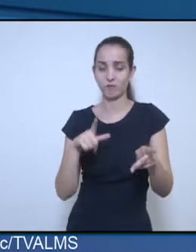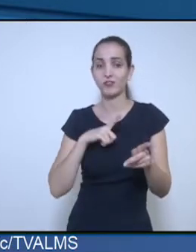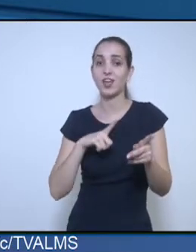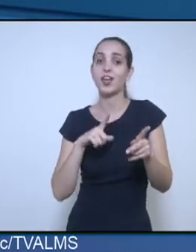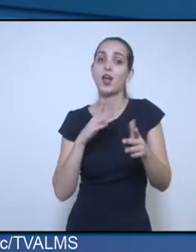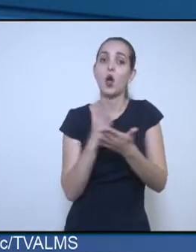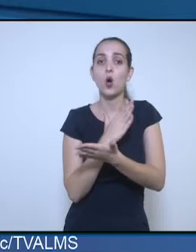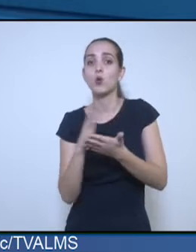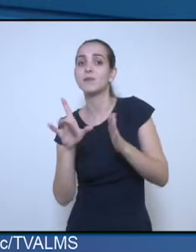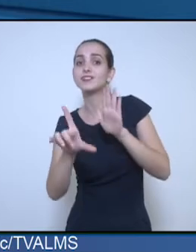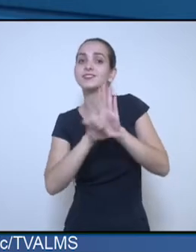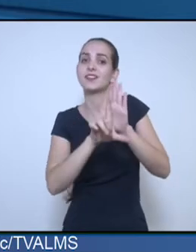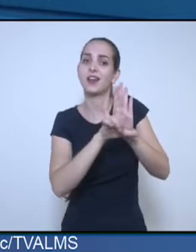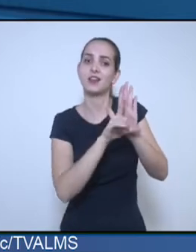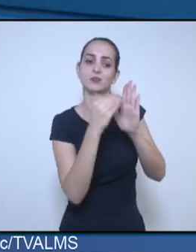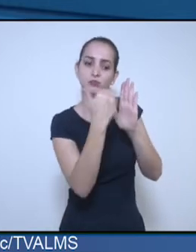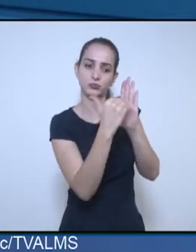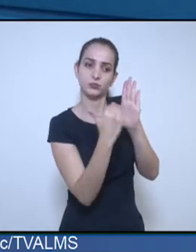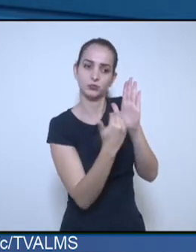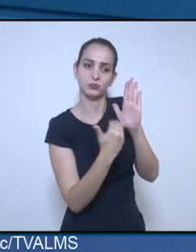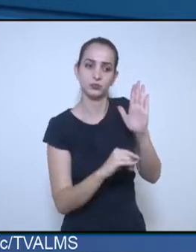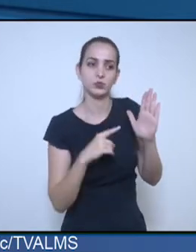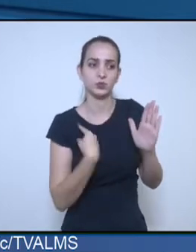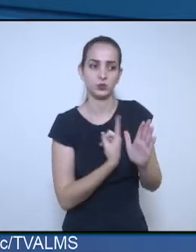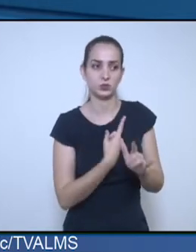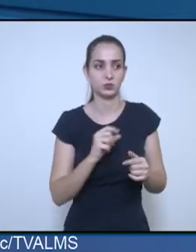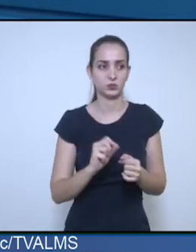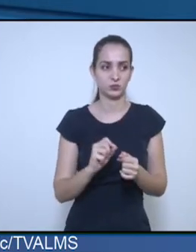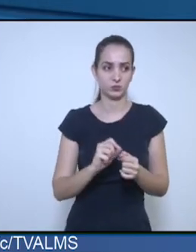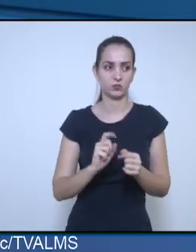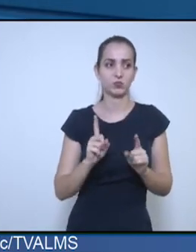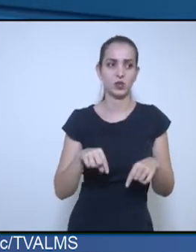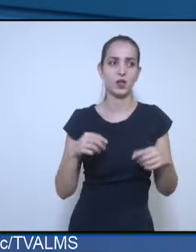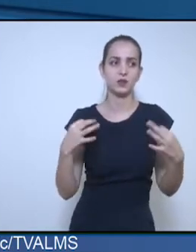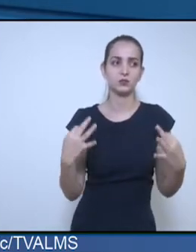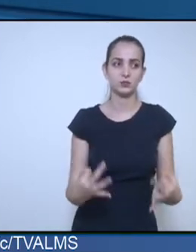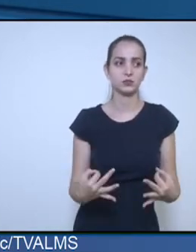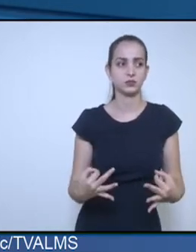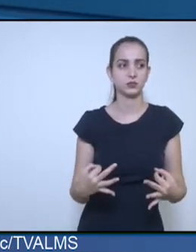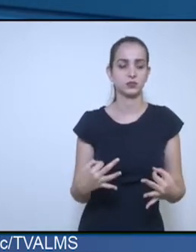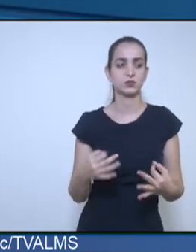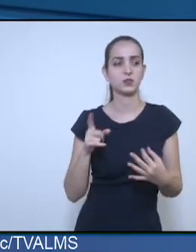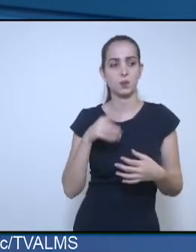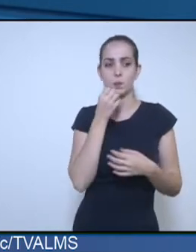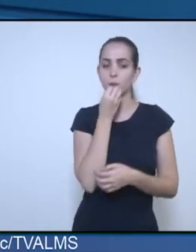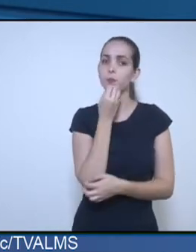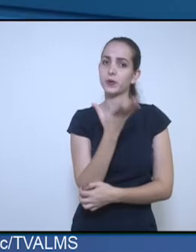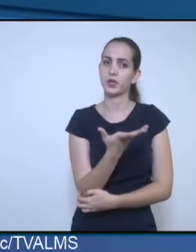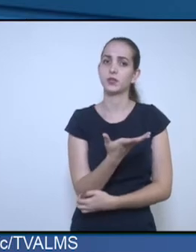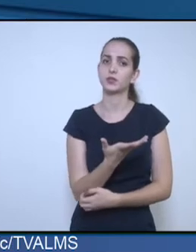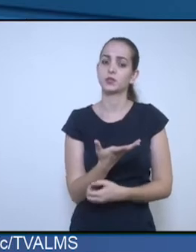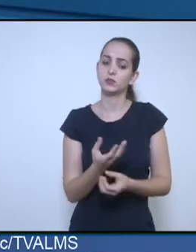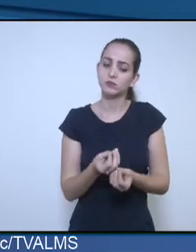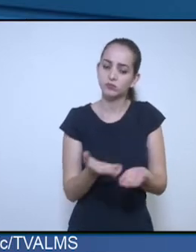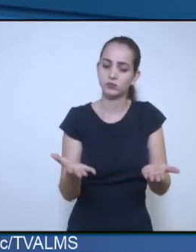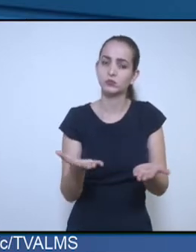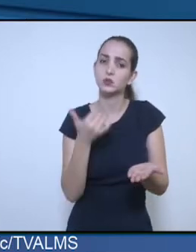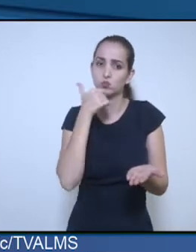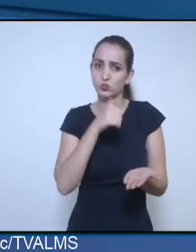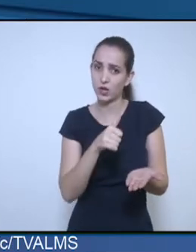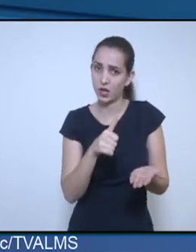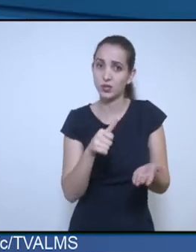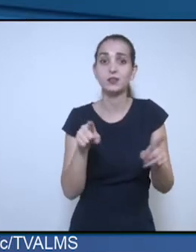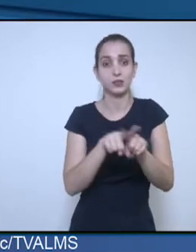nós fizemos que, com certeza, é para o benefício não somente das mulheres, mas da